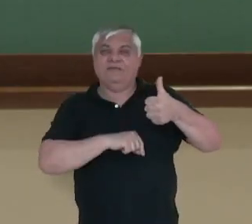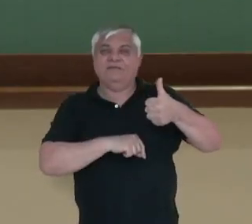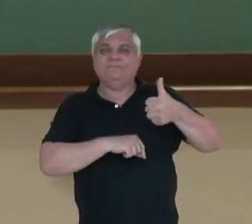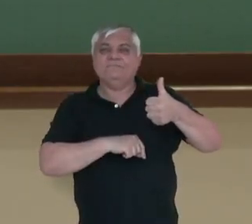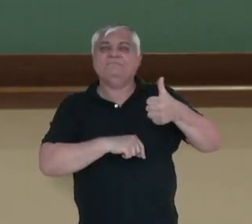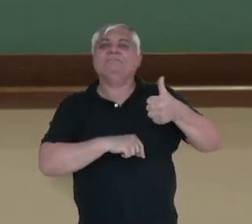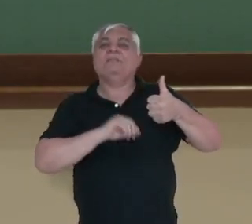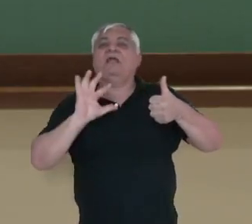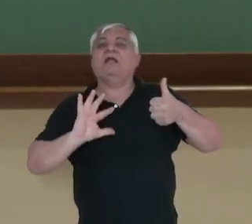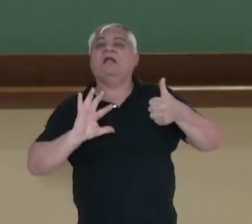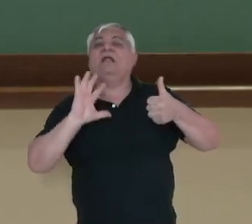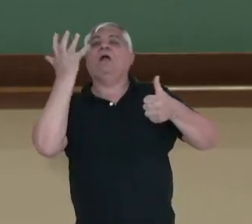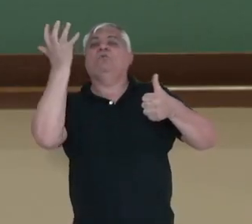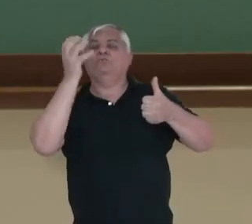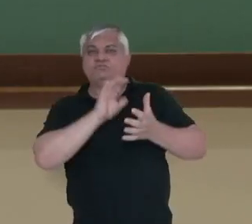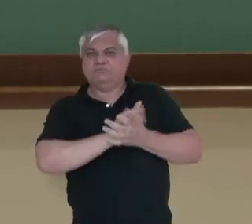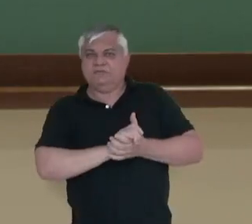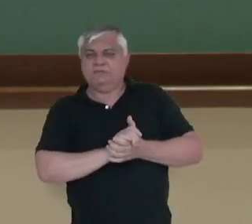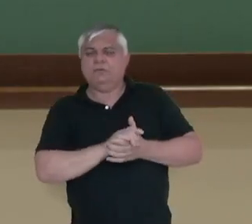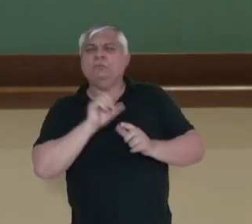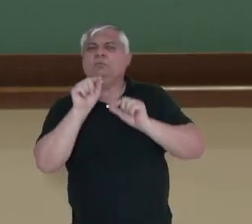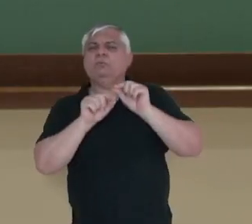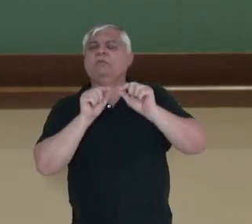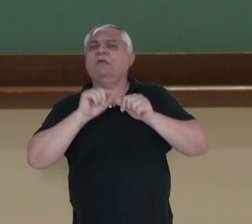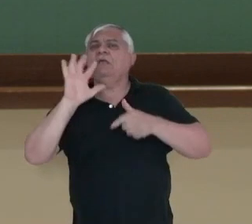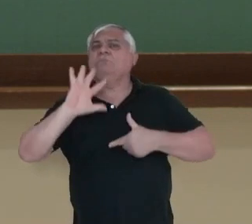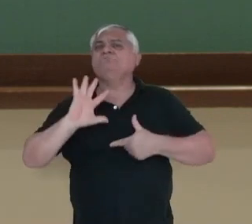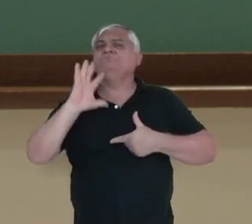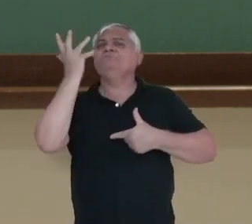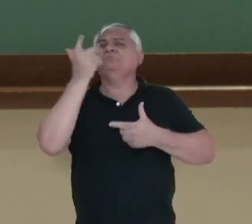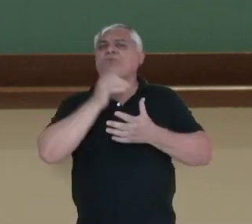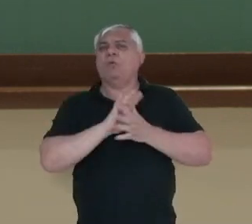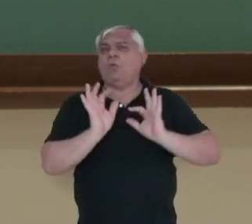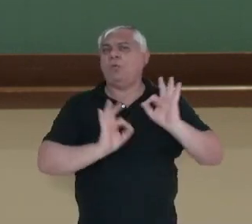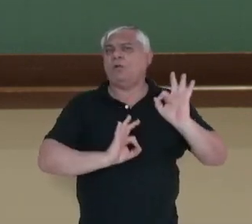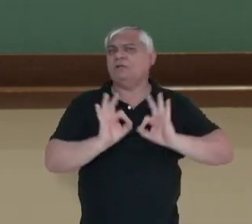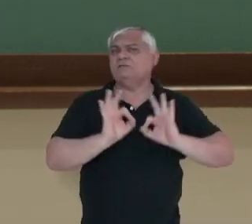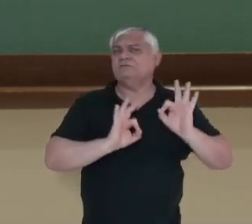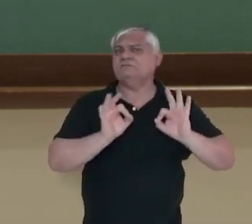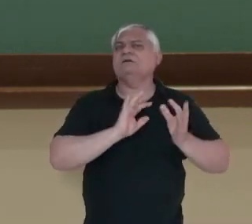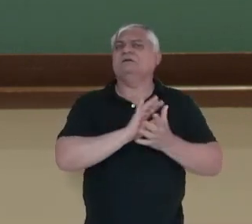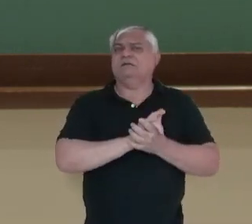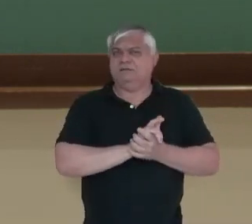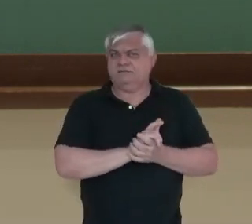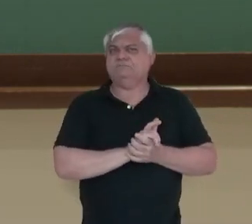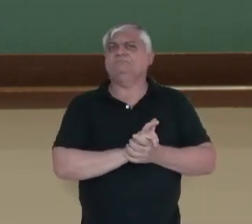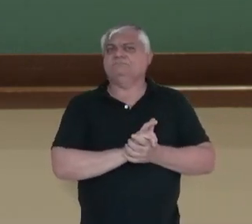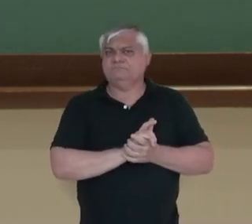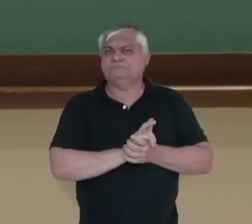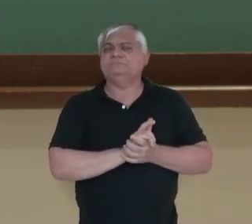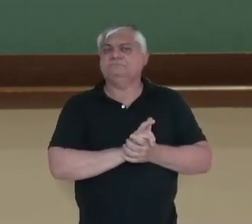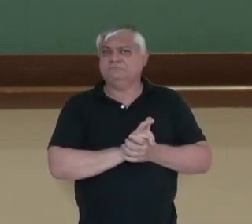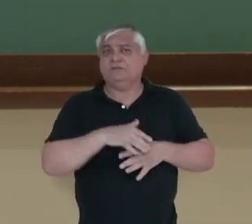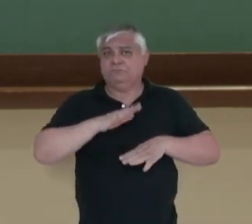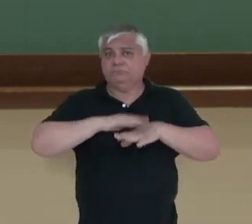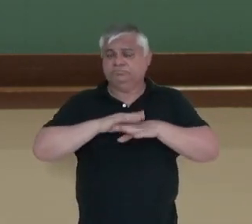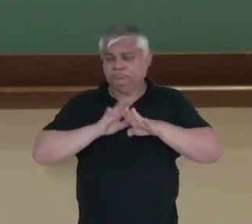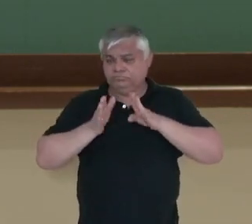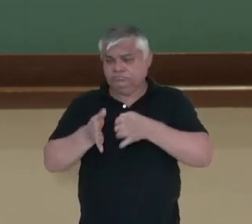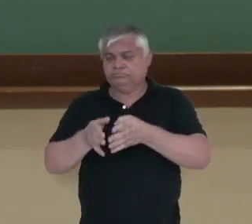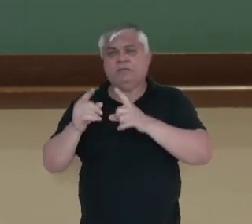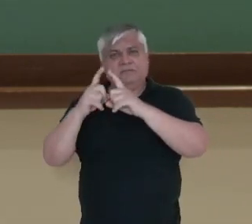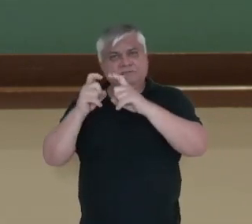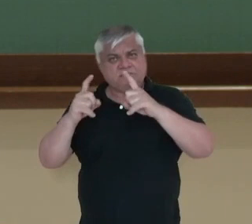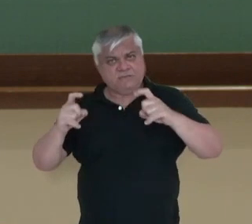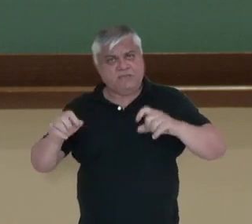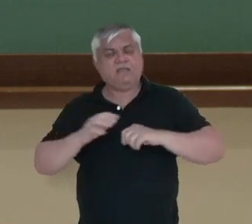da causalidade, princípio básico de organização até do método científico. De